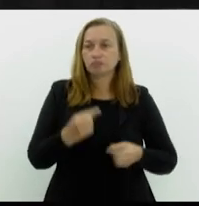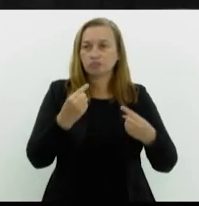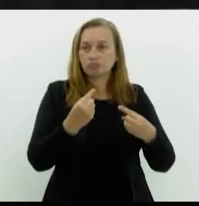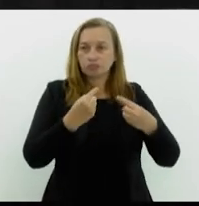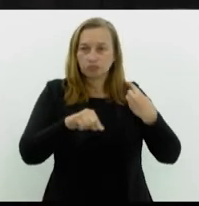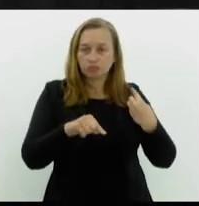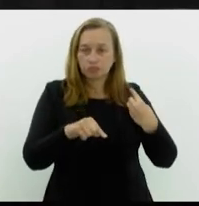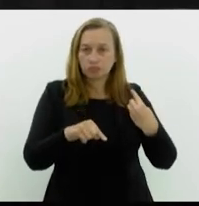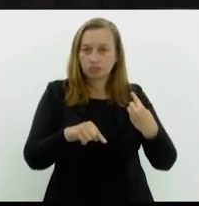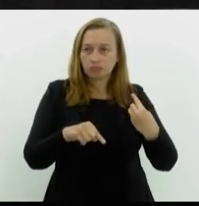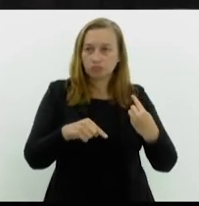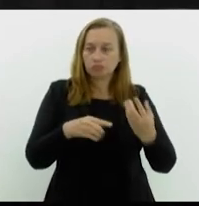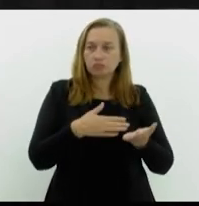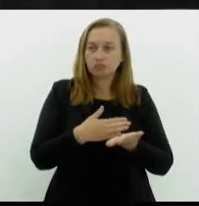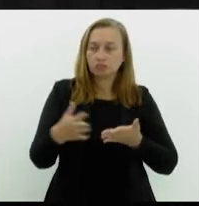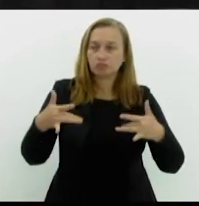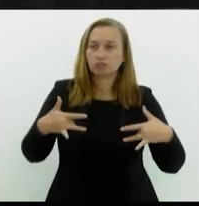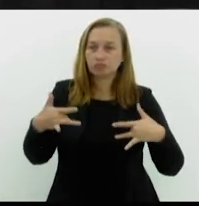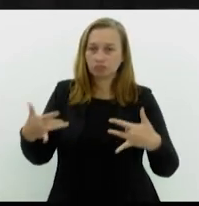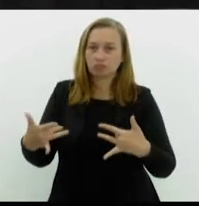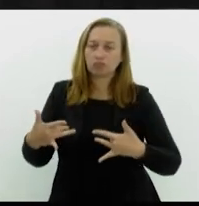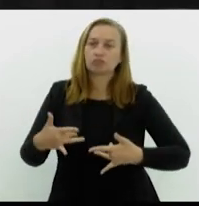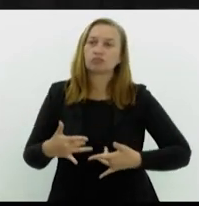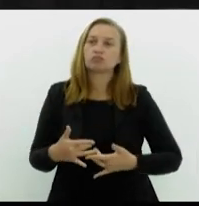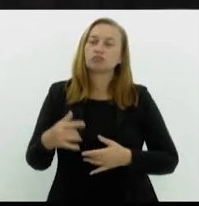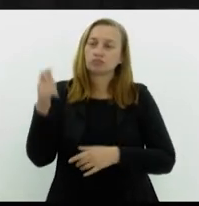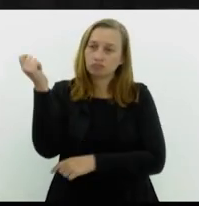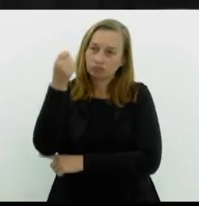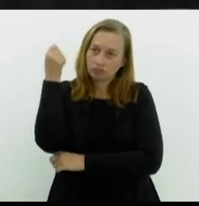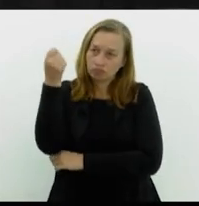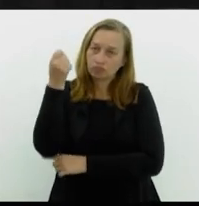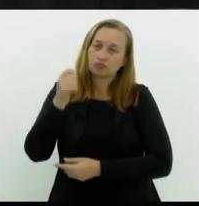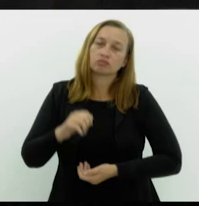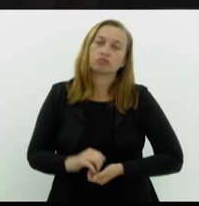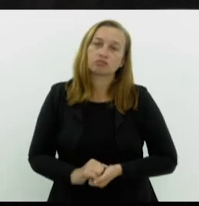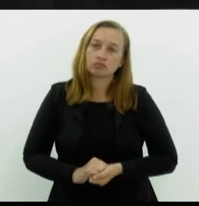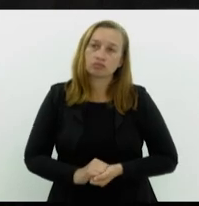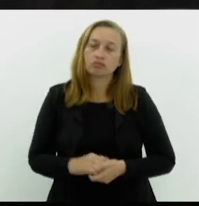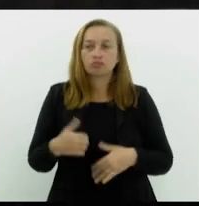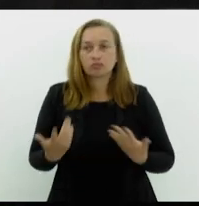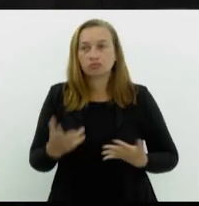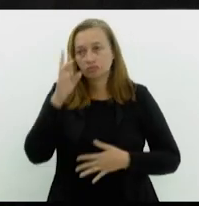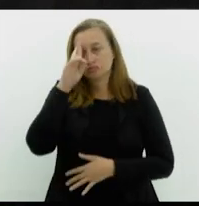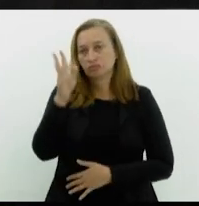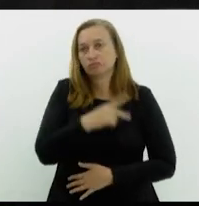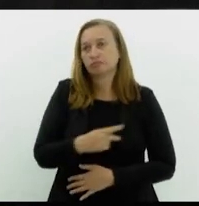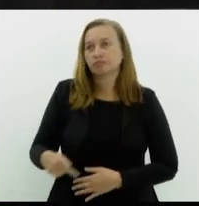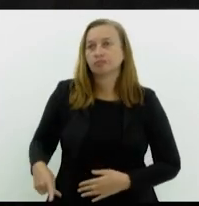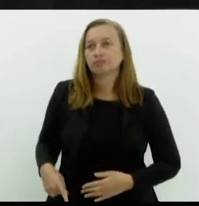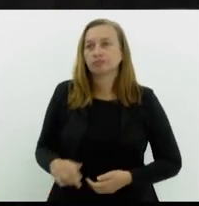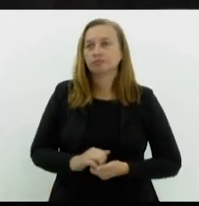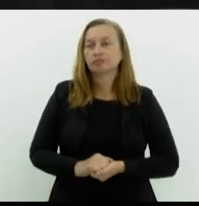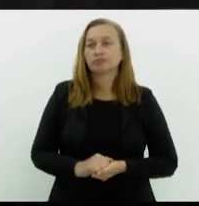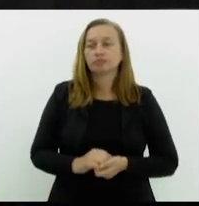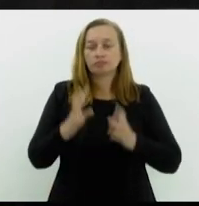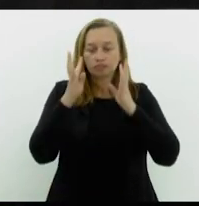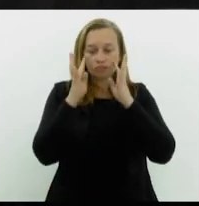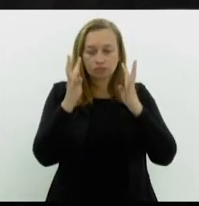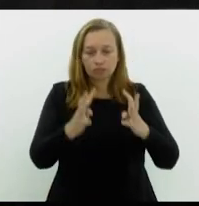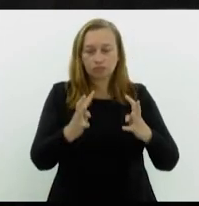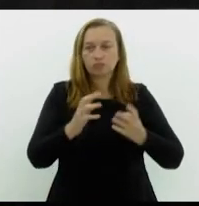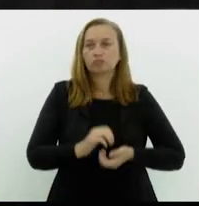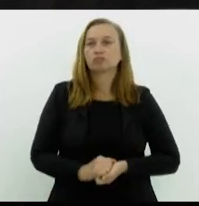o princípio da solidariedade federativa. Então, senhor presidente, chamo muito a